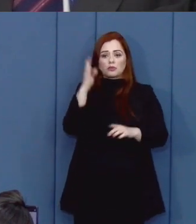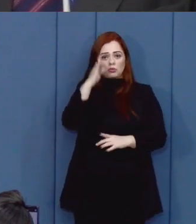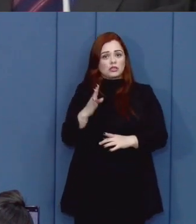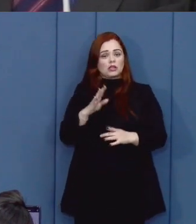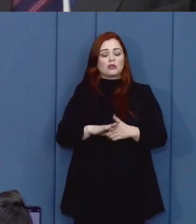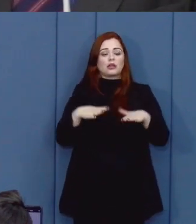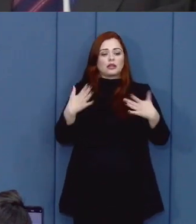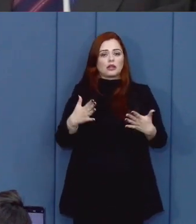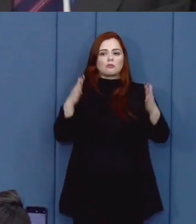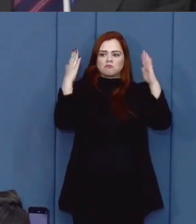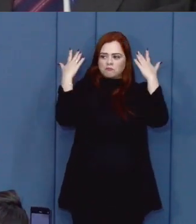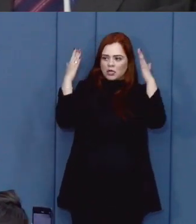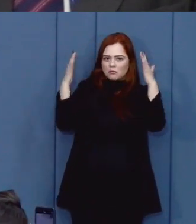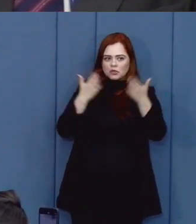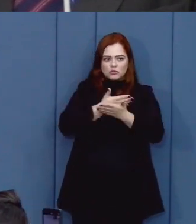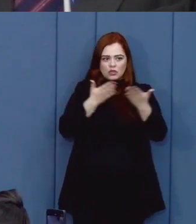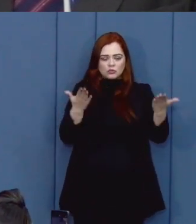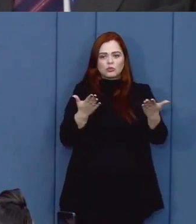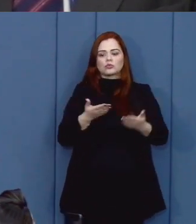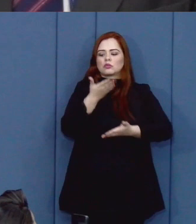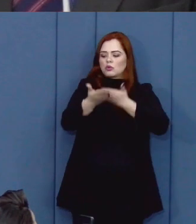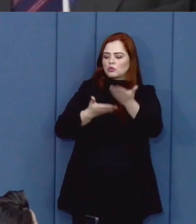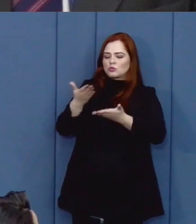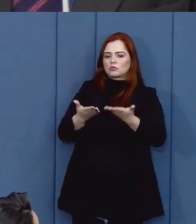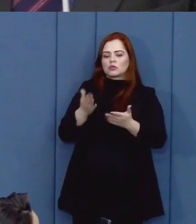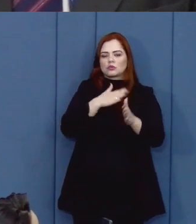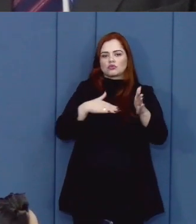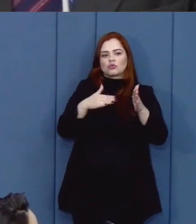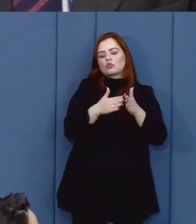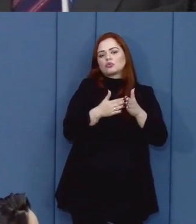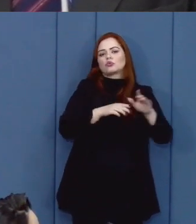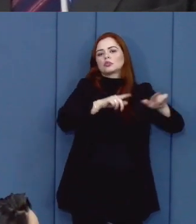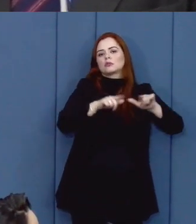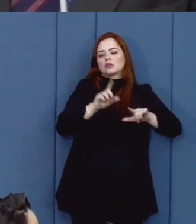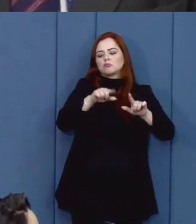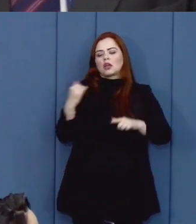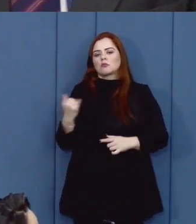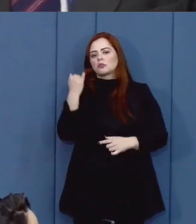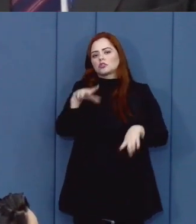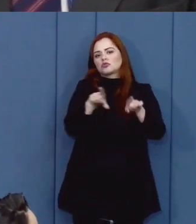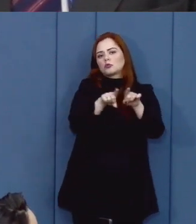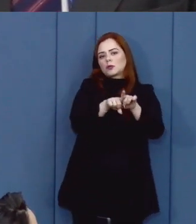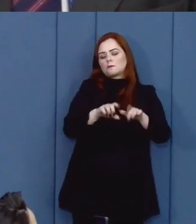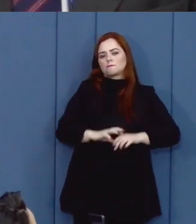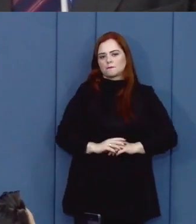êxito. Então, felicito a todos que participam desse esforço. Acho que é muito importante também.